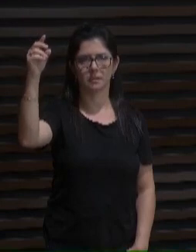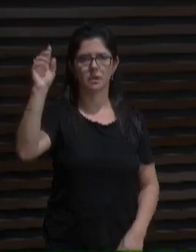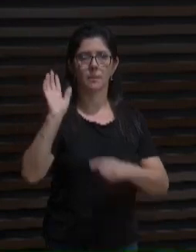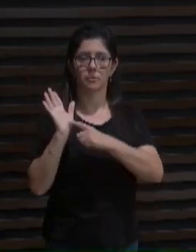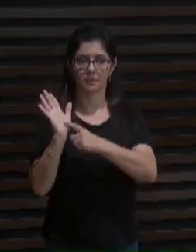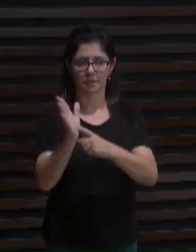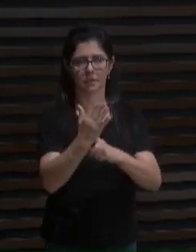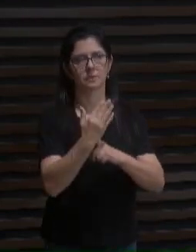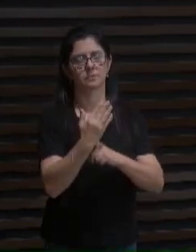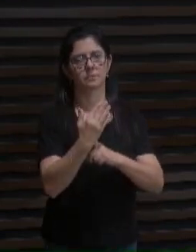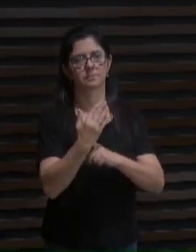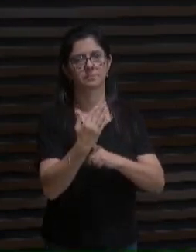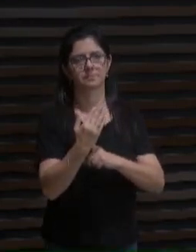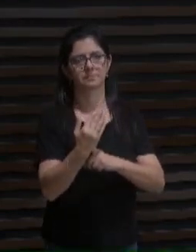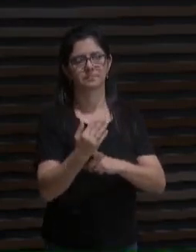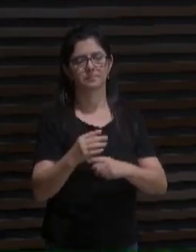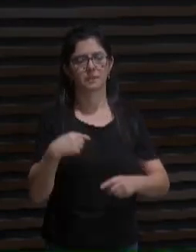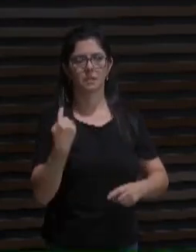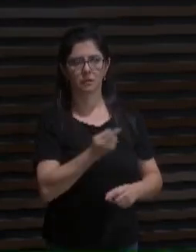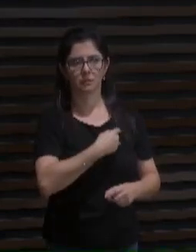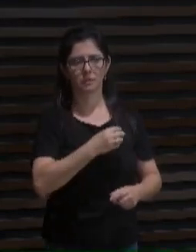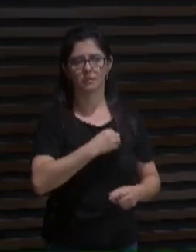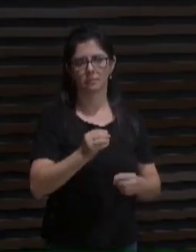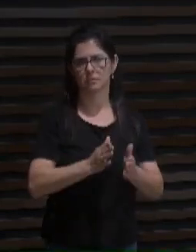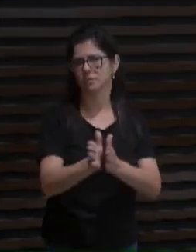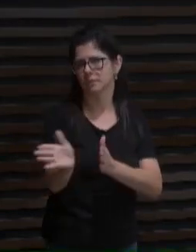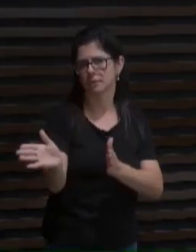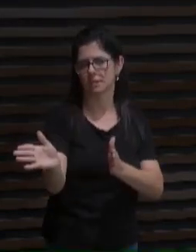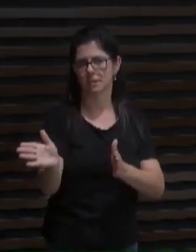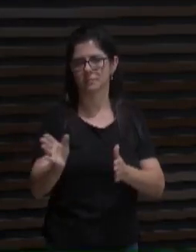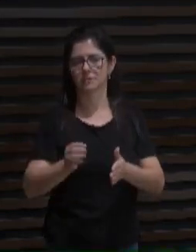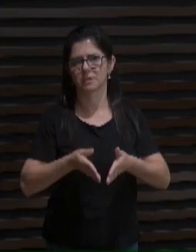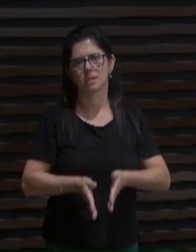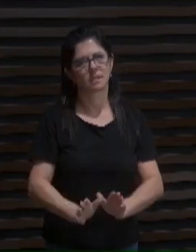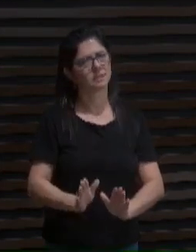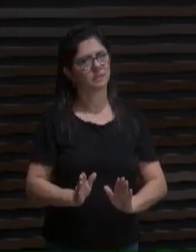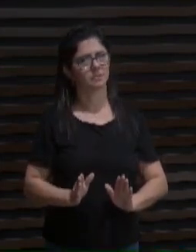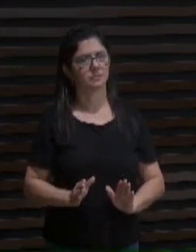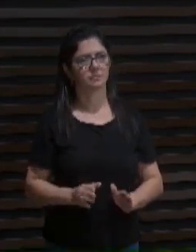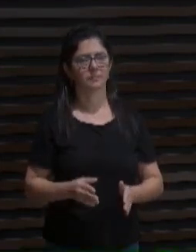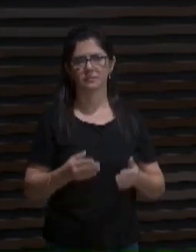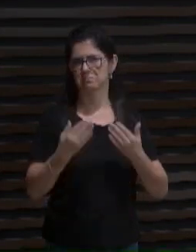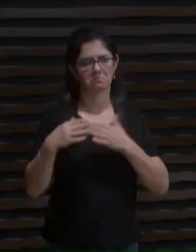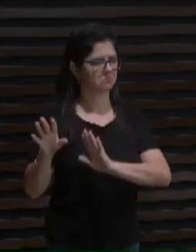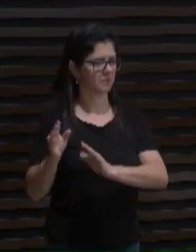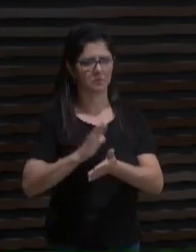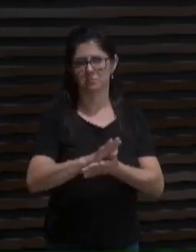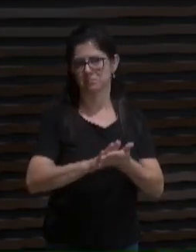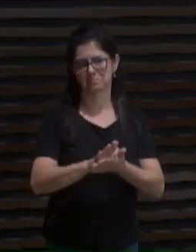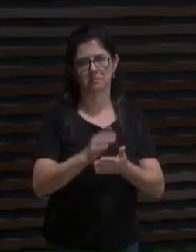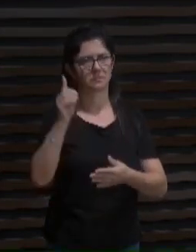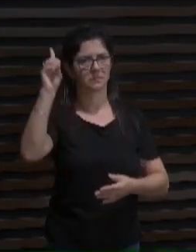Pecadores quanto mais. Nos desviamos desde a madre do Senhor, não queremos nada com Deus. Se não fosse o Senhor nos